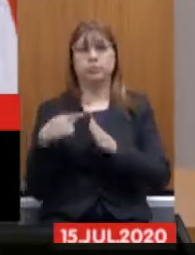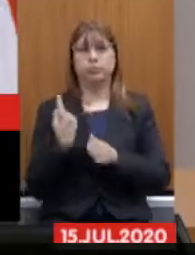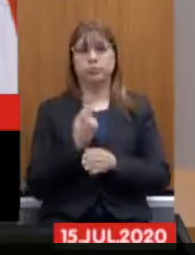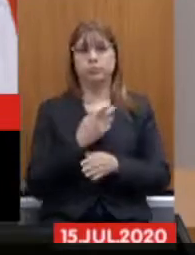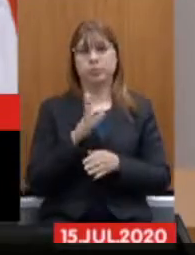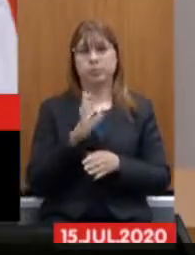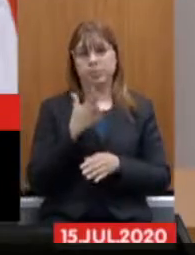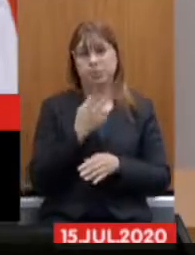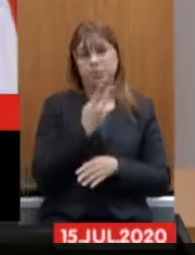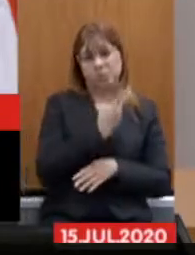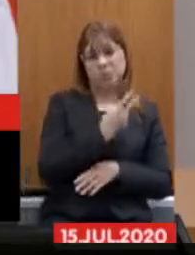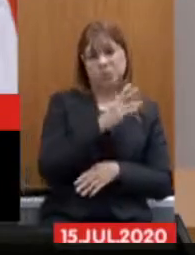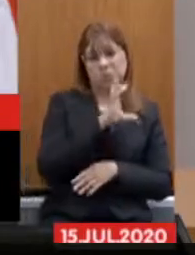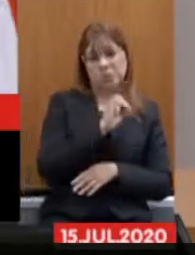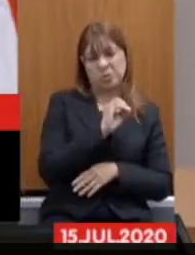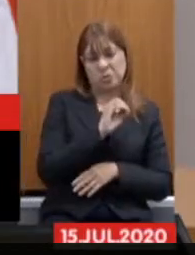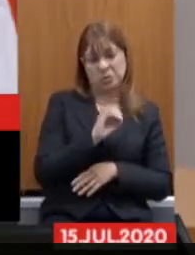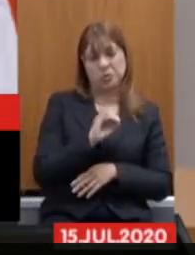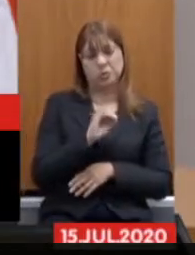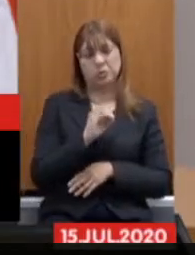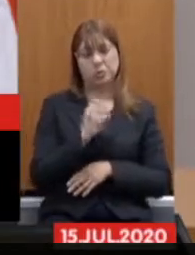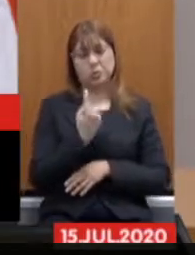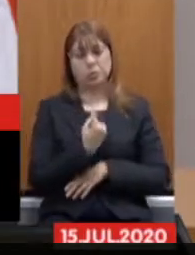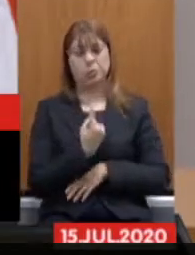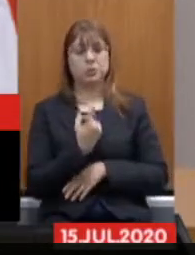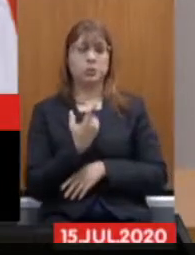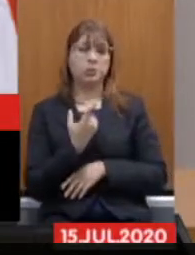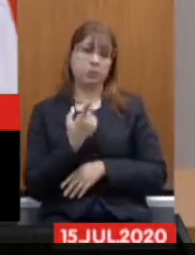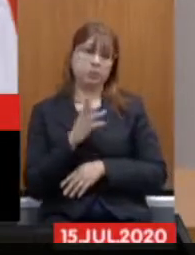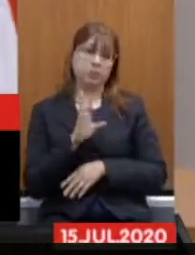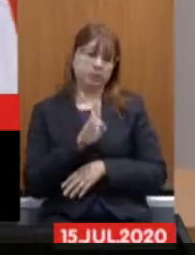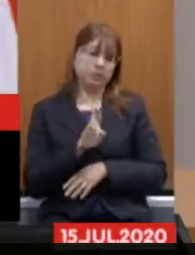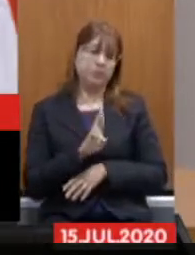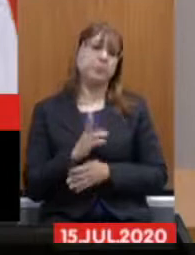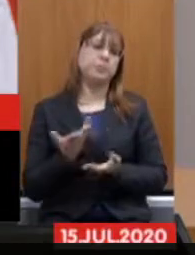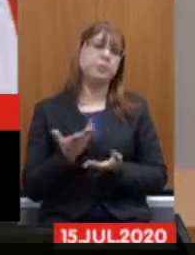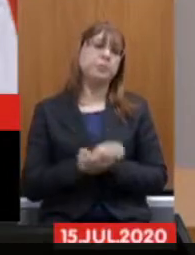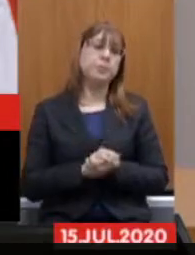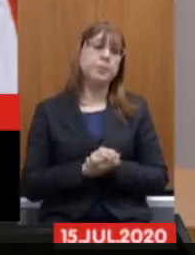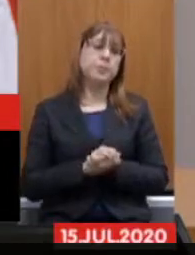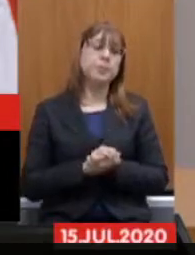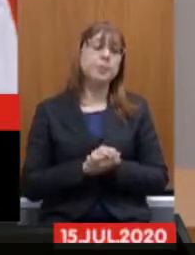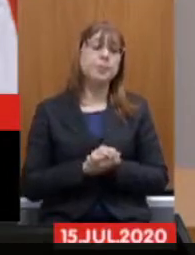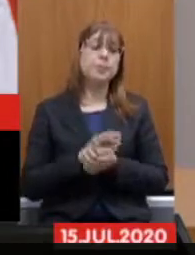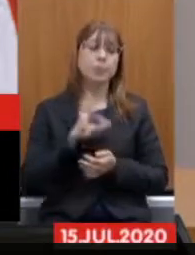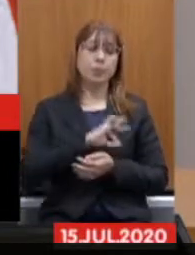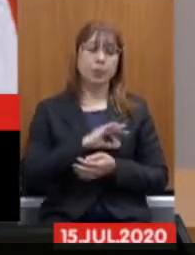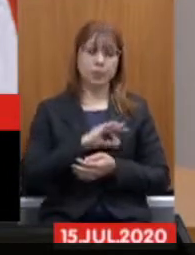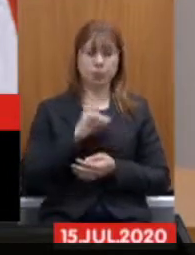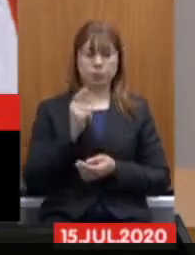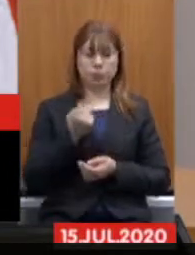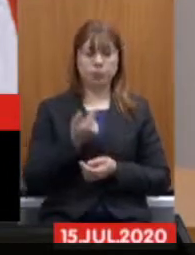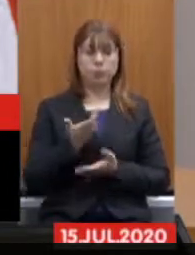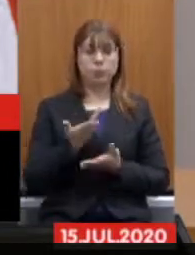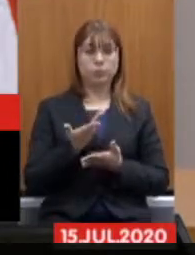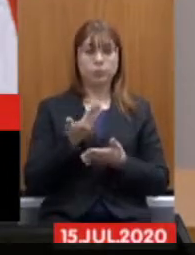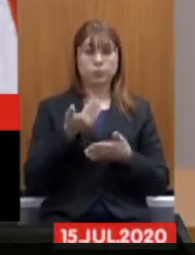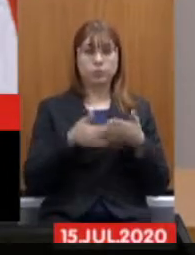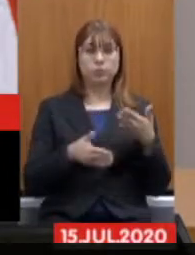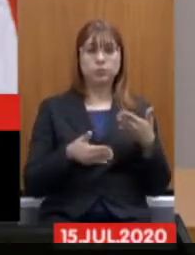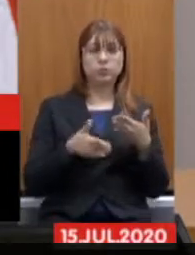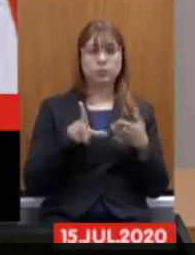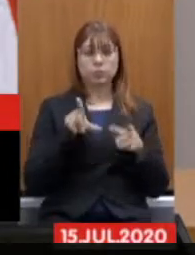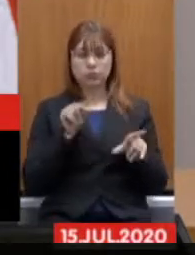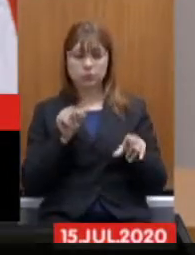é muito mais perto do 2001 do que dos 6.000 pelos baixos salários que nós temos ela vai ter que abrir mão e